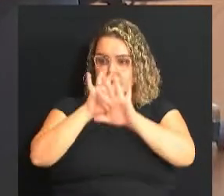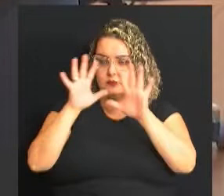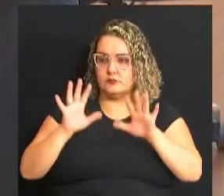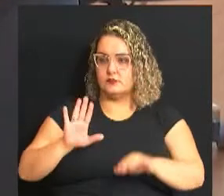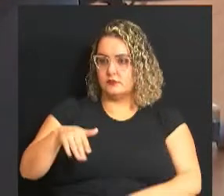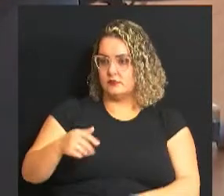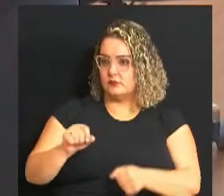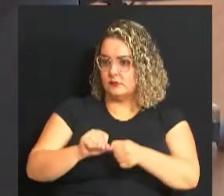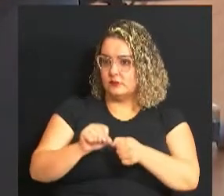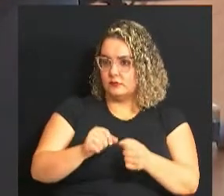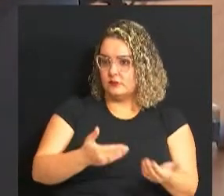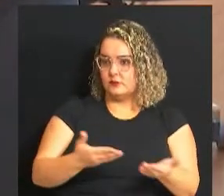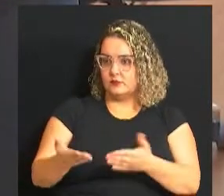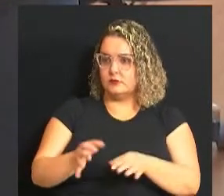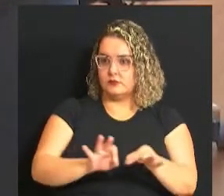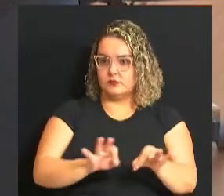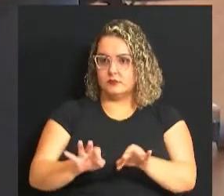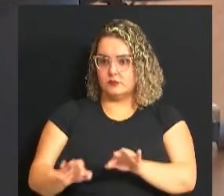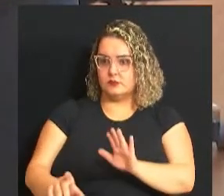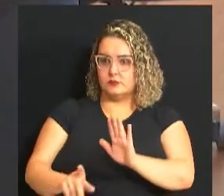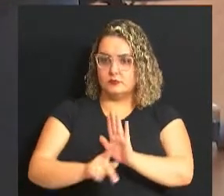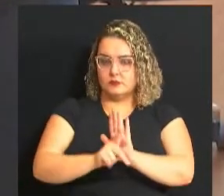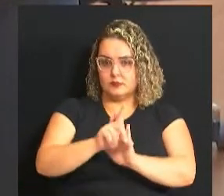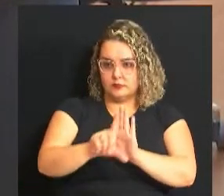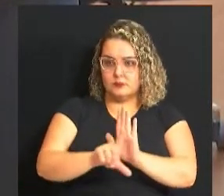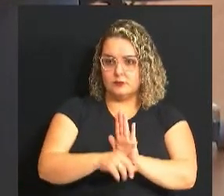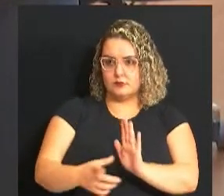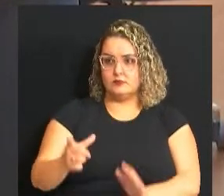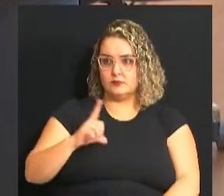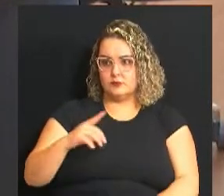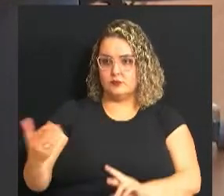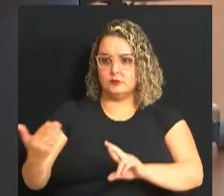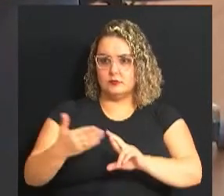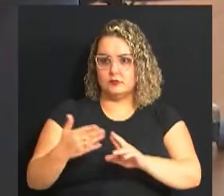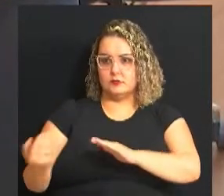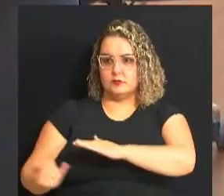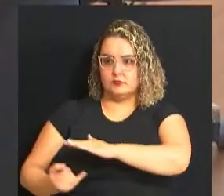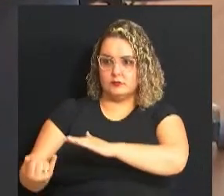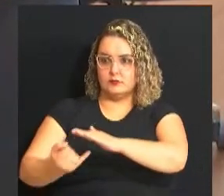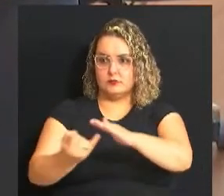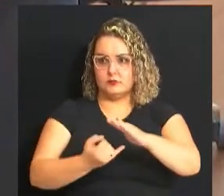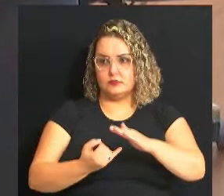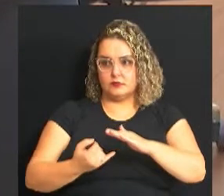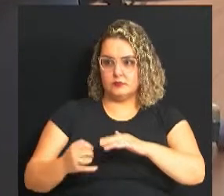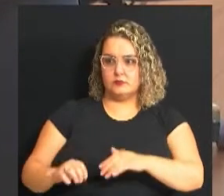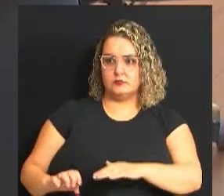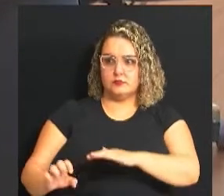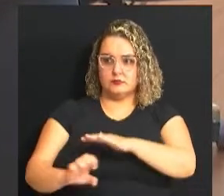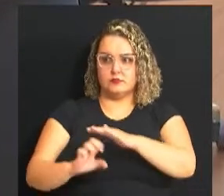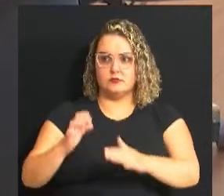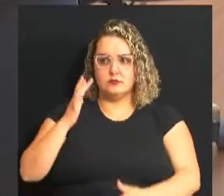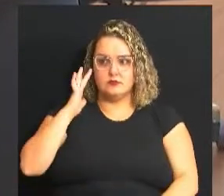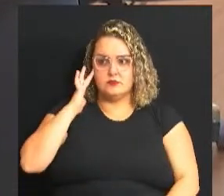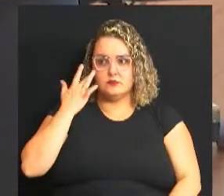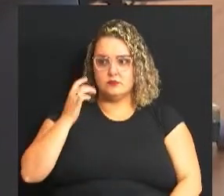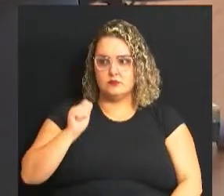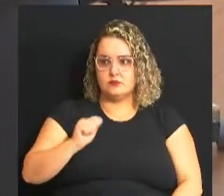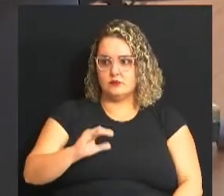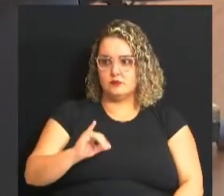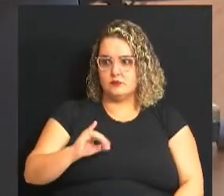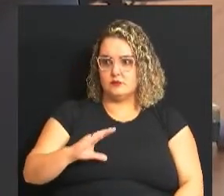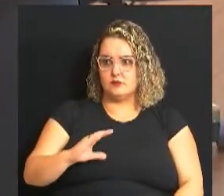a apresentação do projeto de lei, havia representações de entidades empresariais. Acho que estava a SIC, não